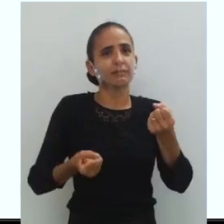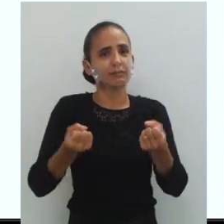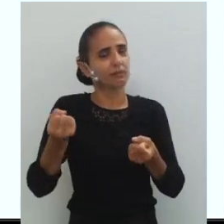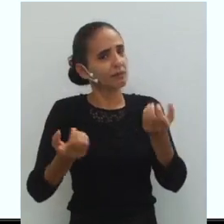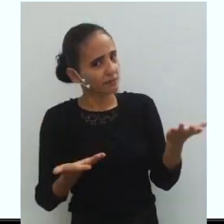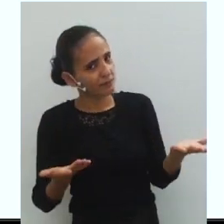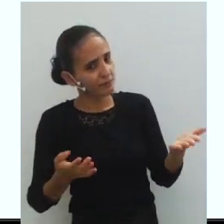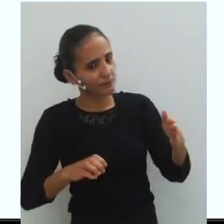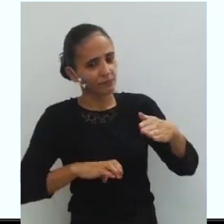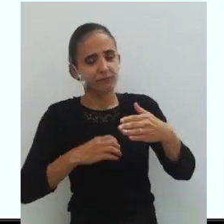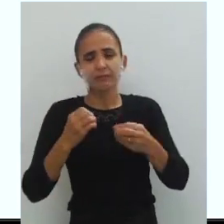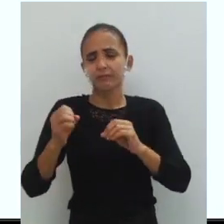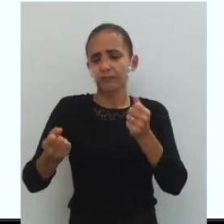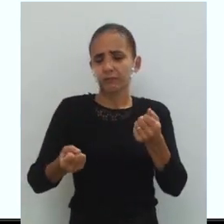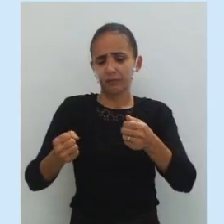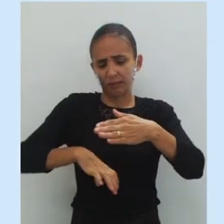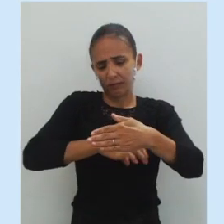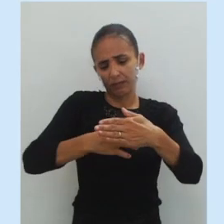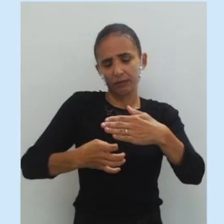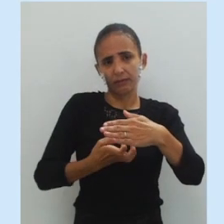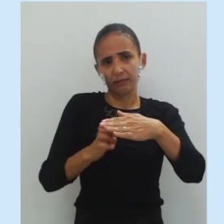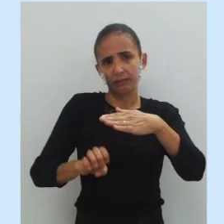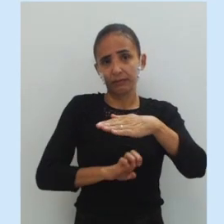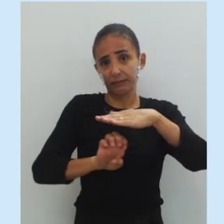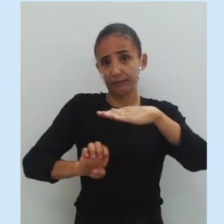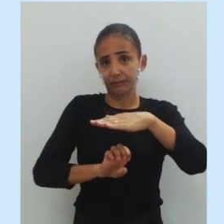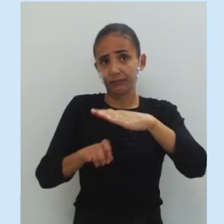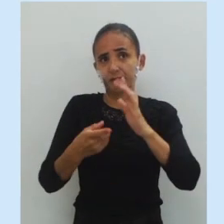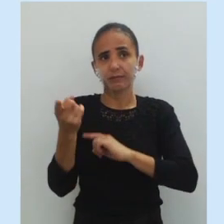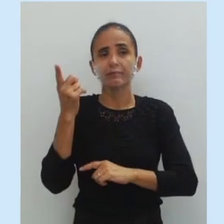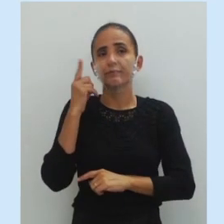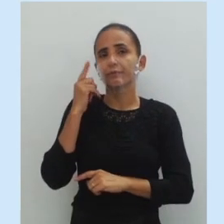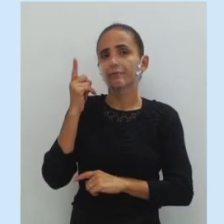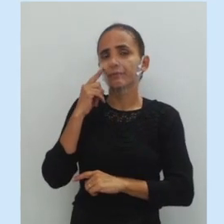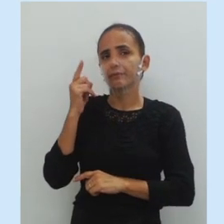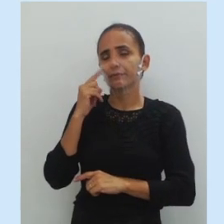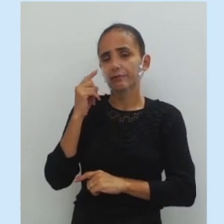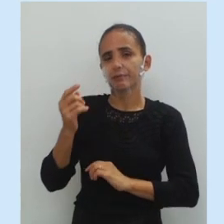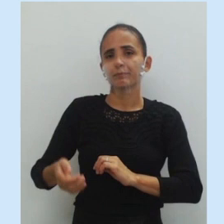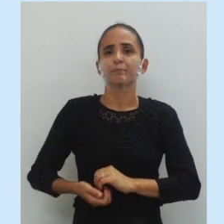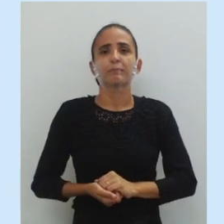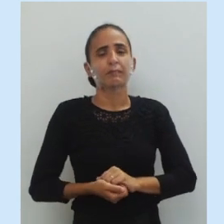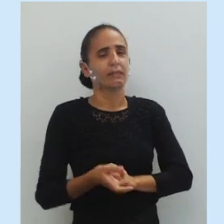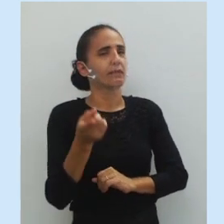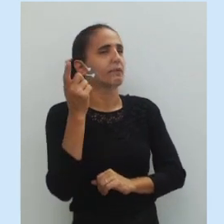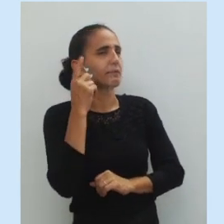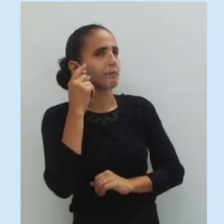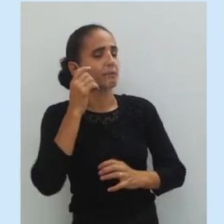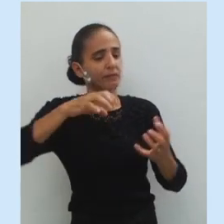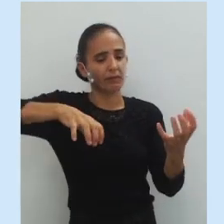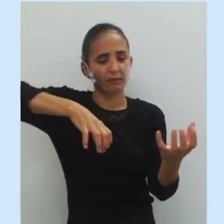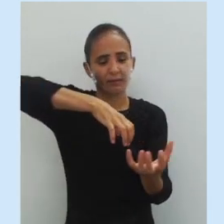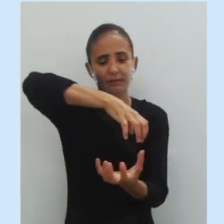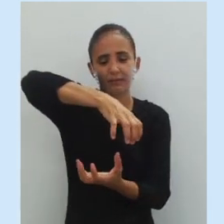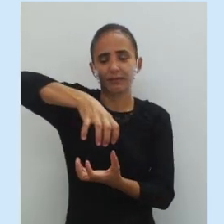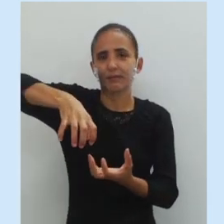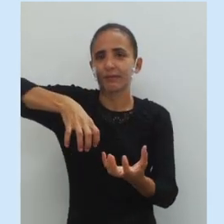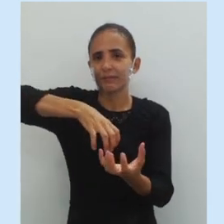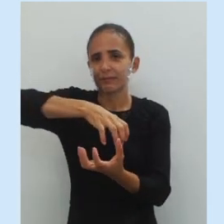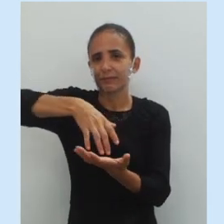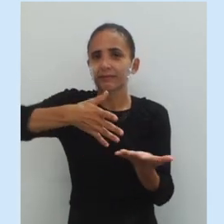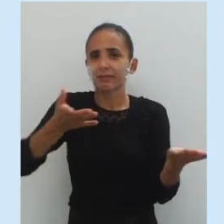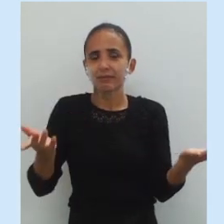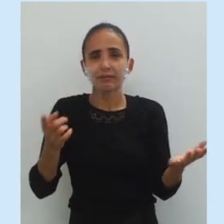sobre a indústria automobilística, observe aí na telinha. É bem engraçado quando a gente vê na telinha que tem um